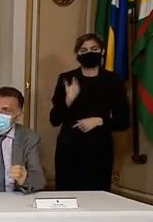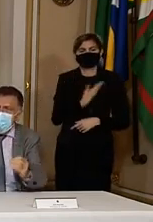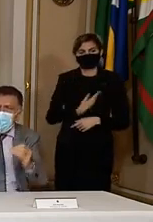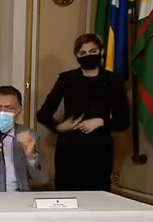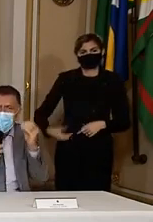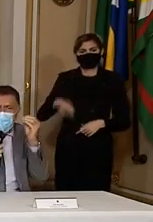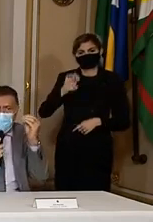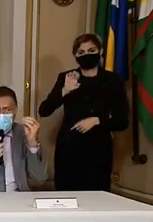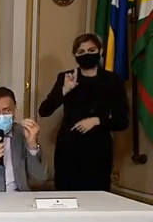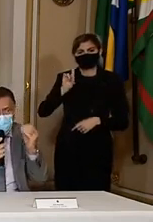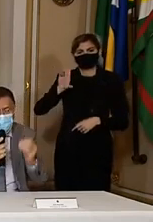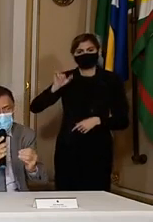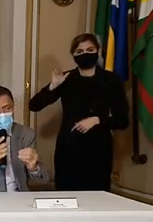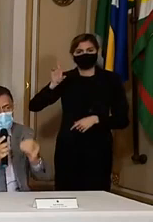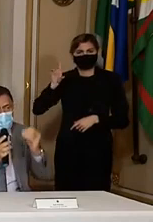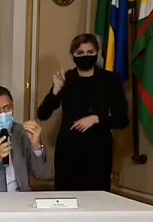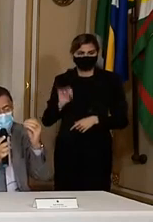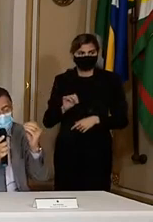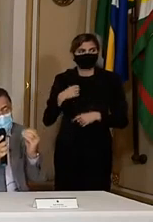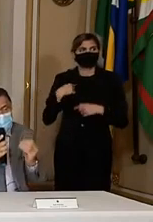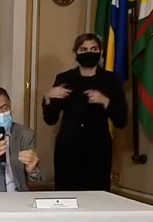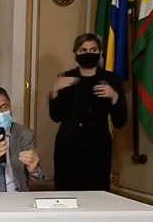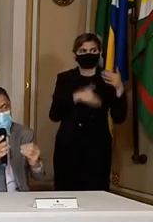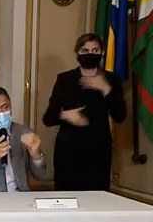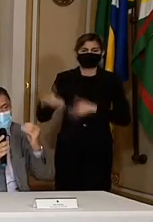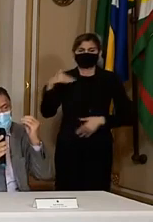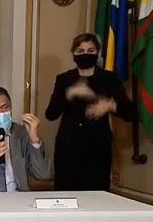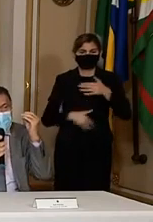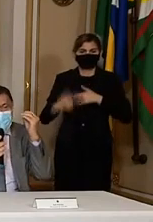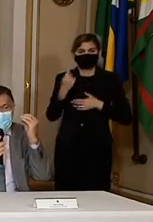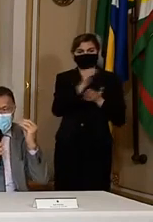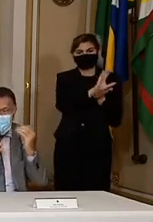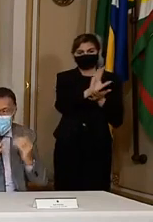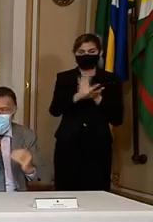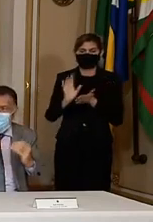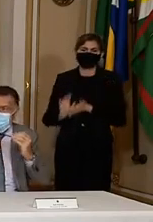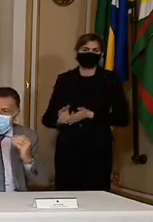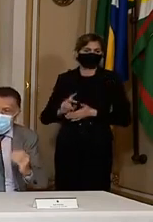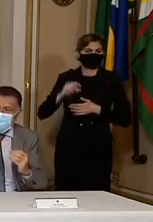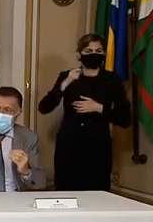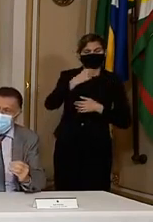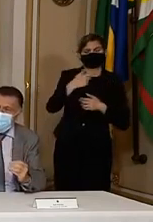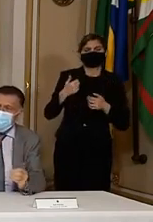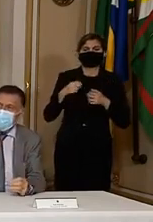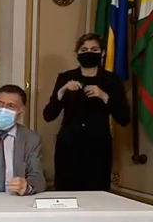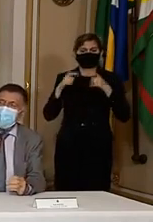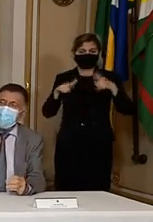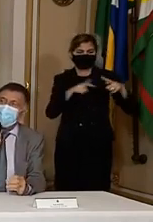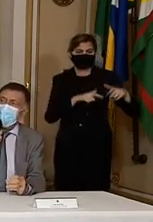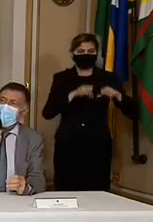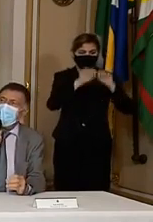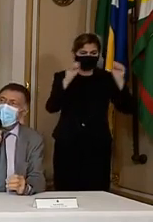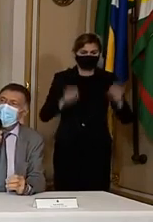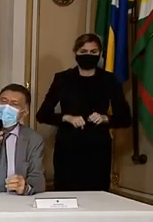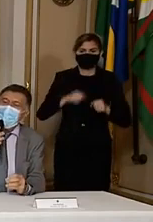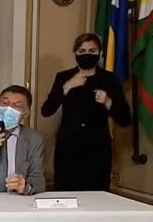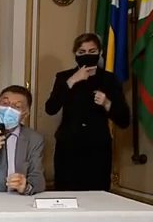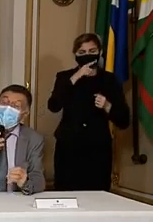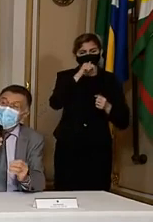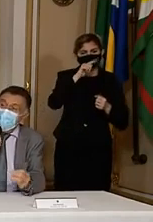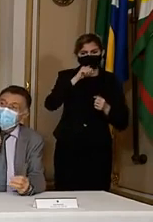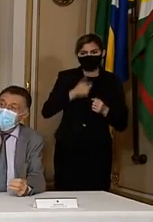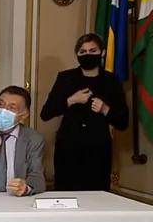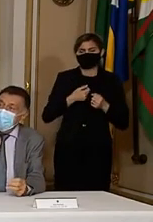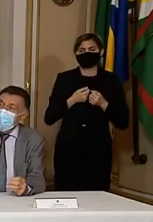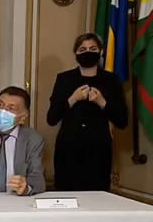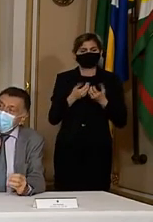participei na no envolvimento em um financiamento de centenas de sistemas de abastecimento de água